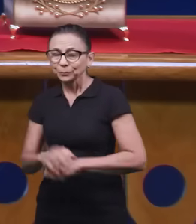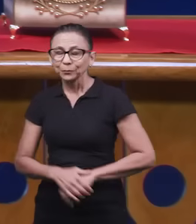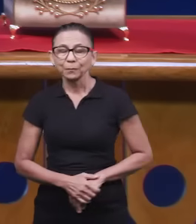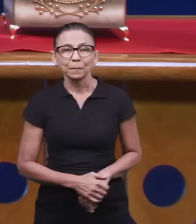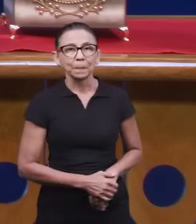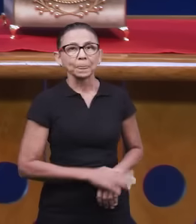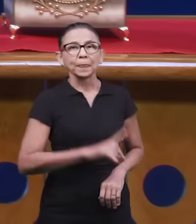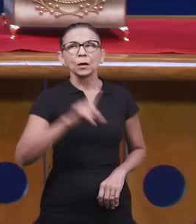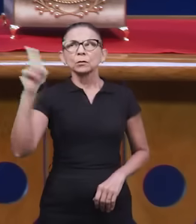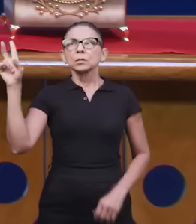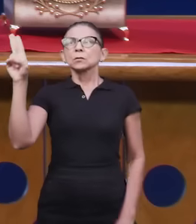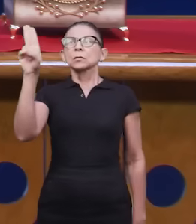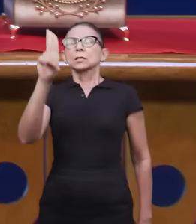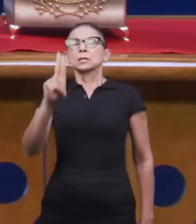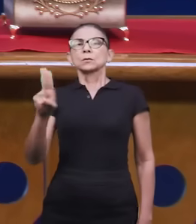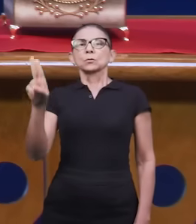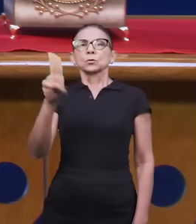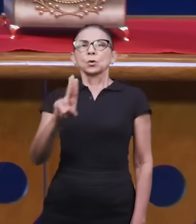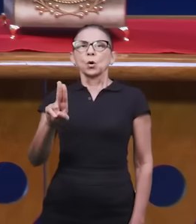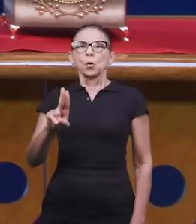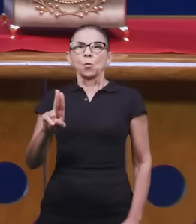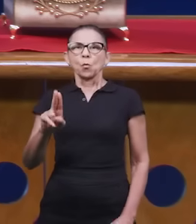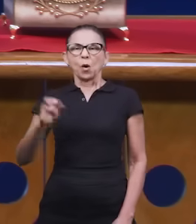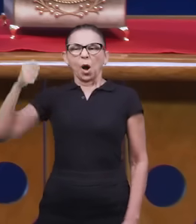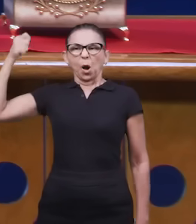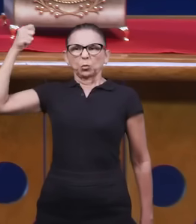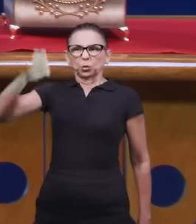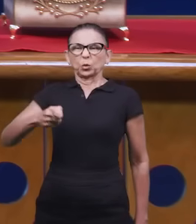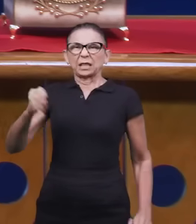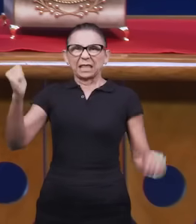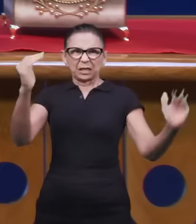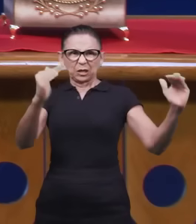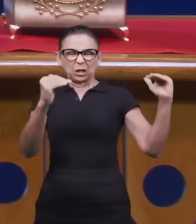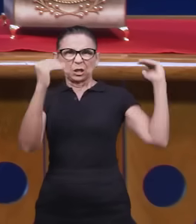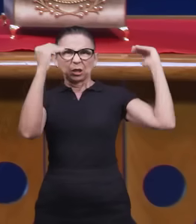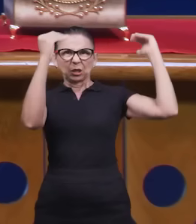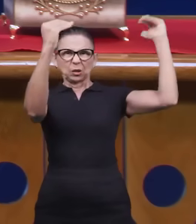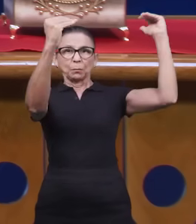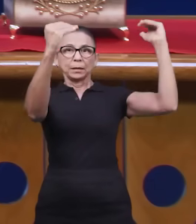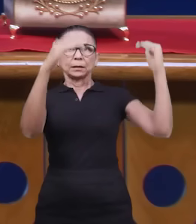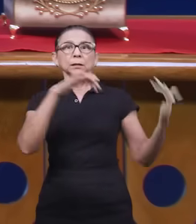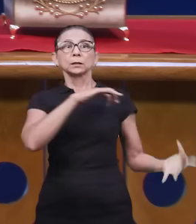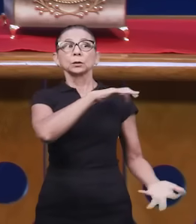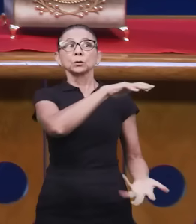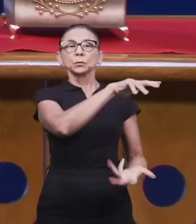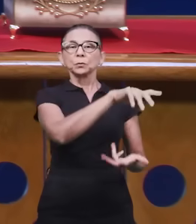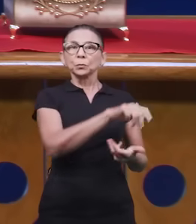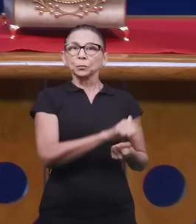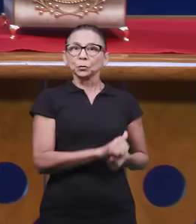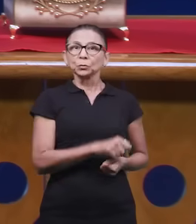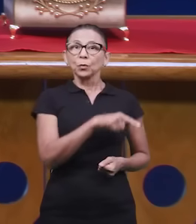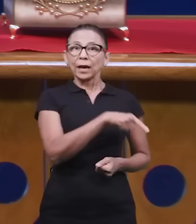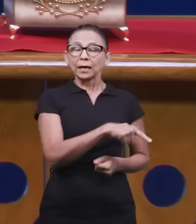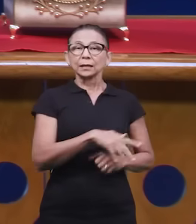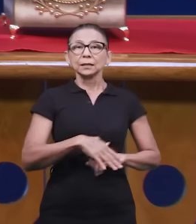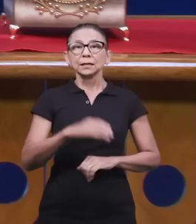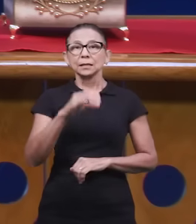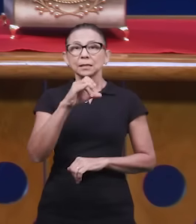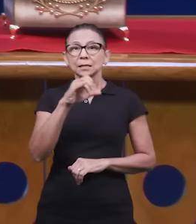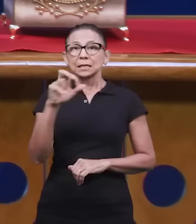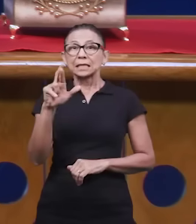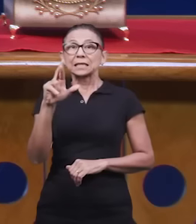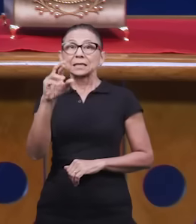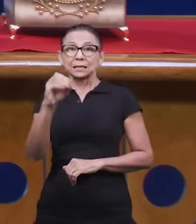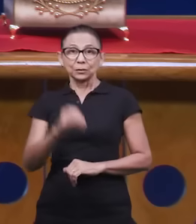usou a maior autoridade do mundo, porque Ciro era um rei universal, era o rei do mundo inteiro. Deus usou